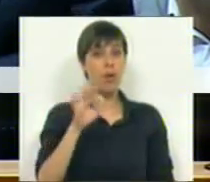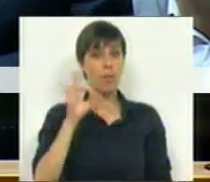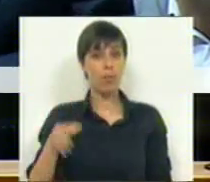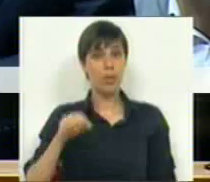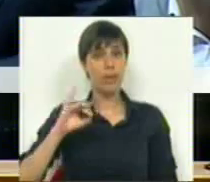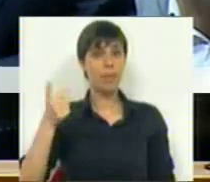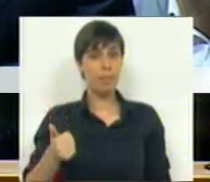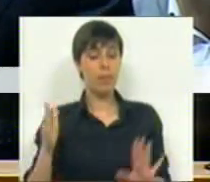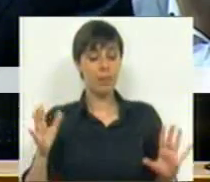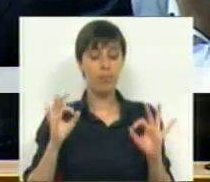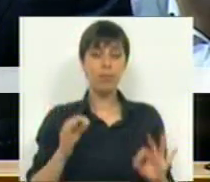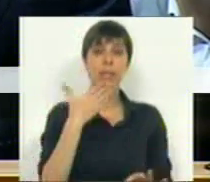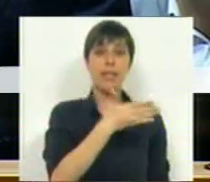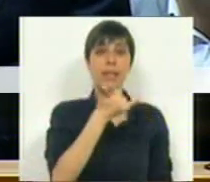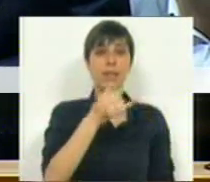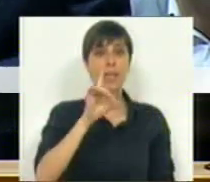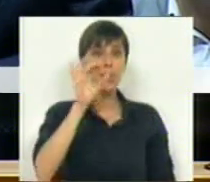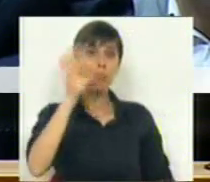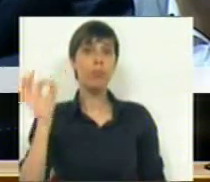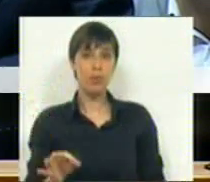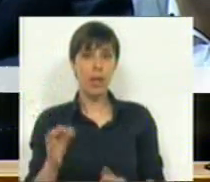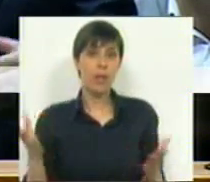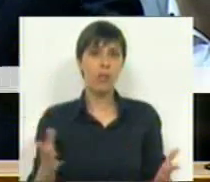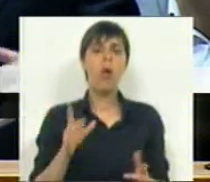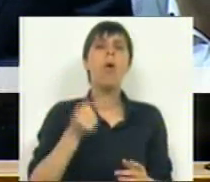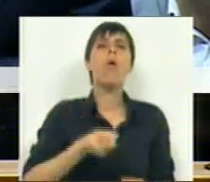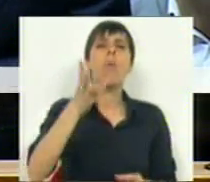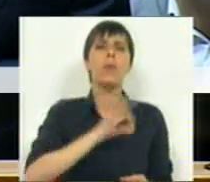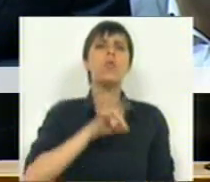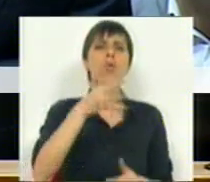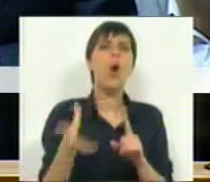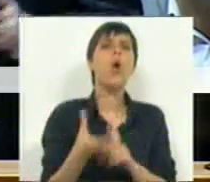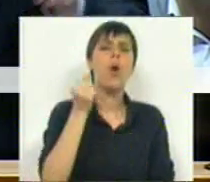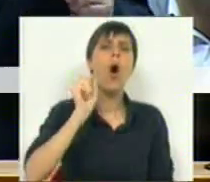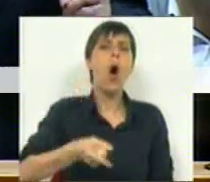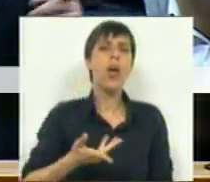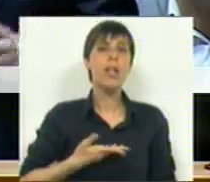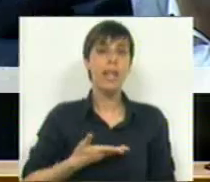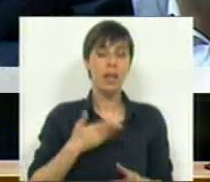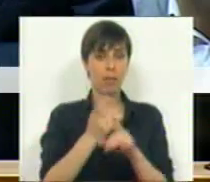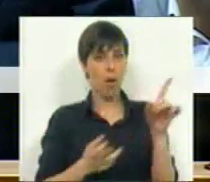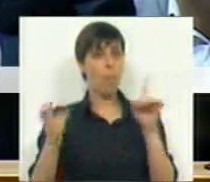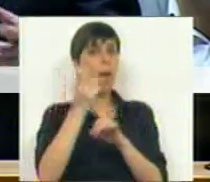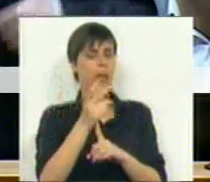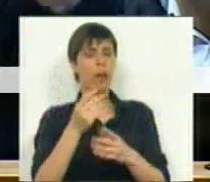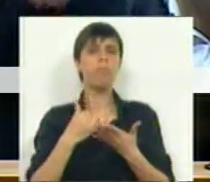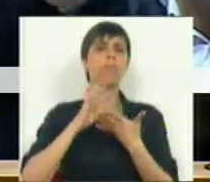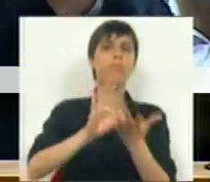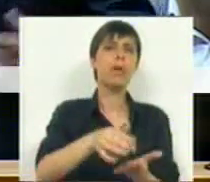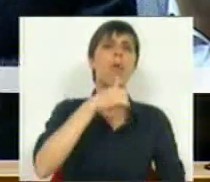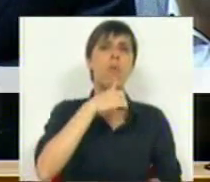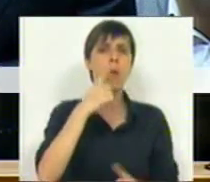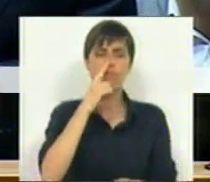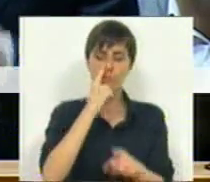114,9% do PIB. Está 126%. Onde é que o senhor vai conseguir, com a dívida a aumentar, financiar